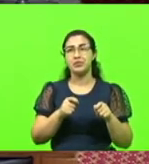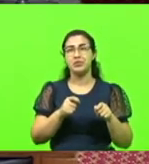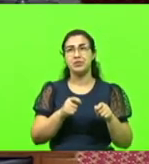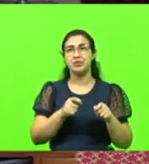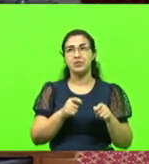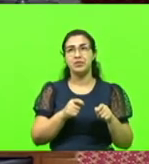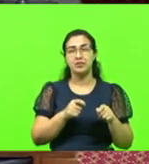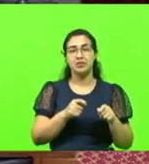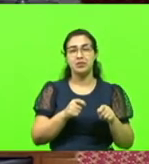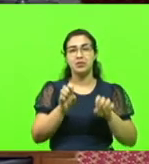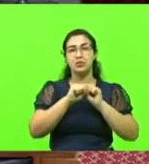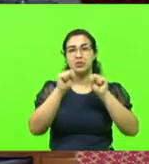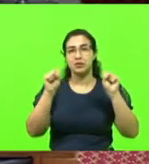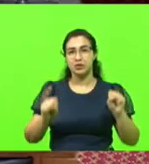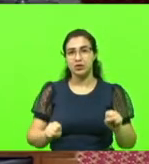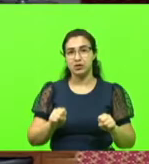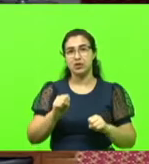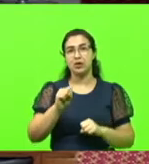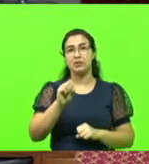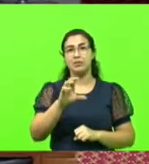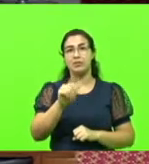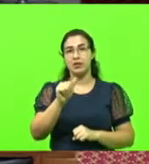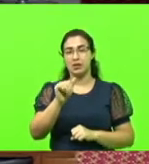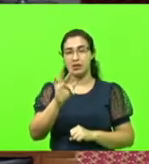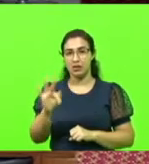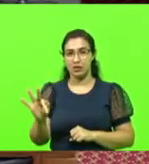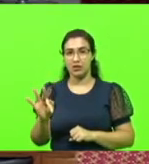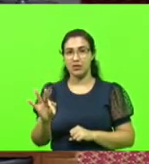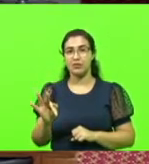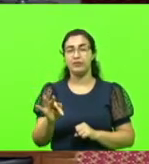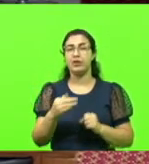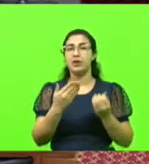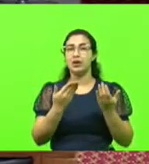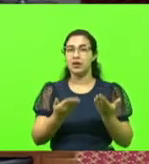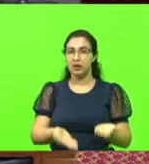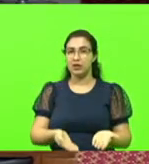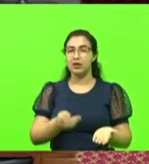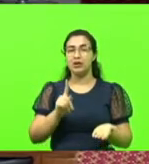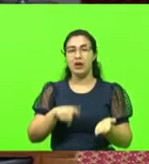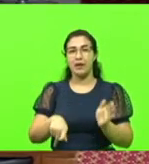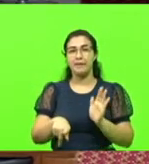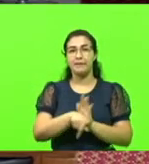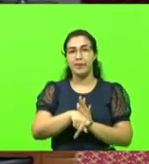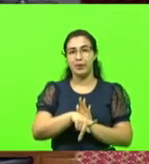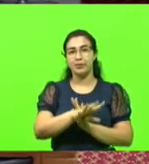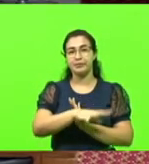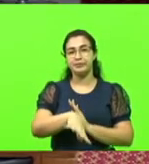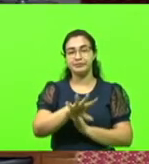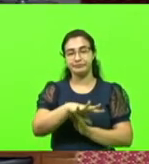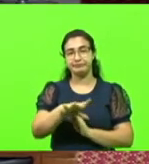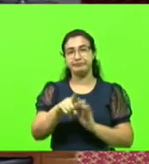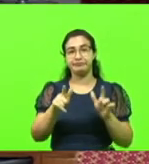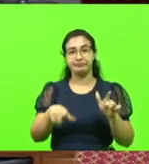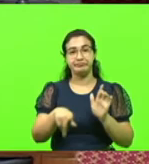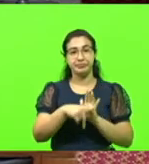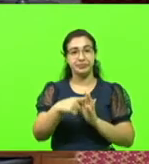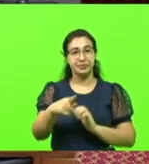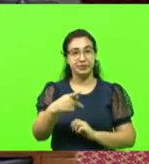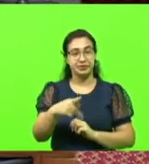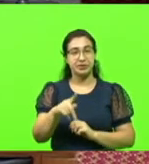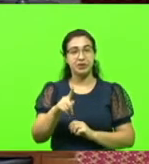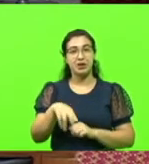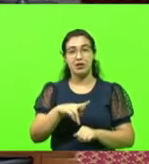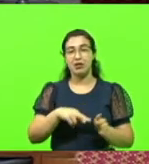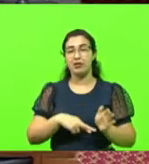predominantemente no sistema CAF, com as fundações que nascem diretamente das comunidades locais, é referência em todo o